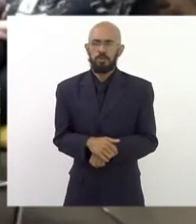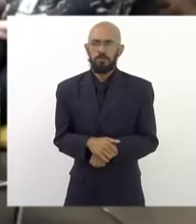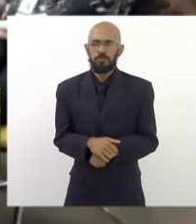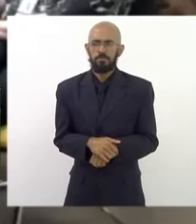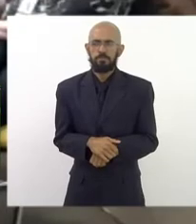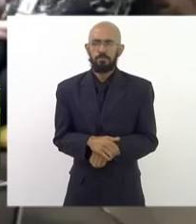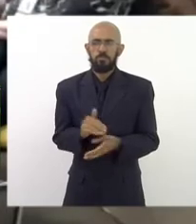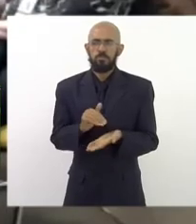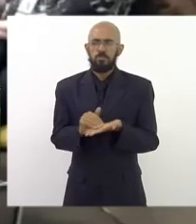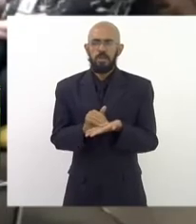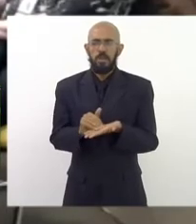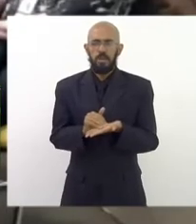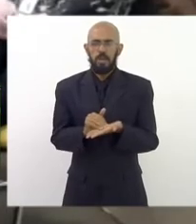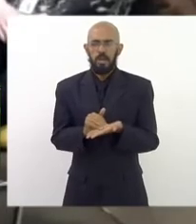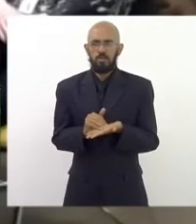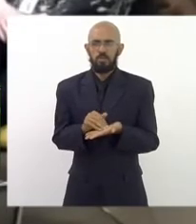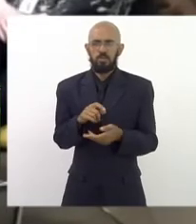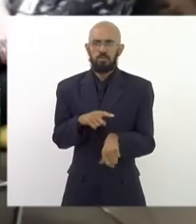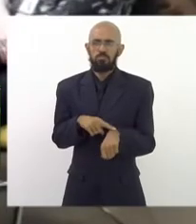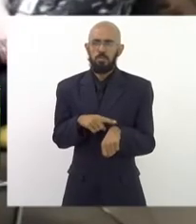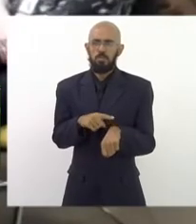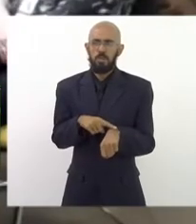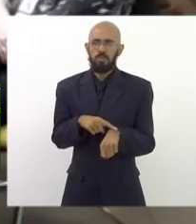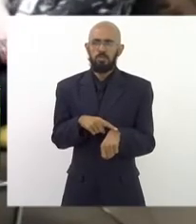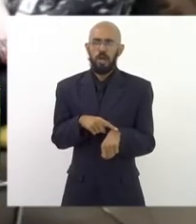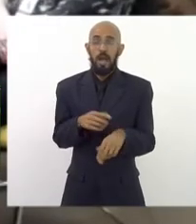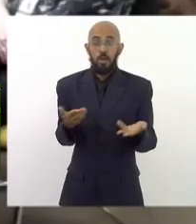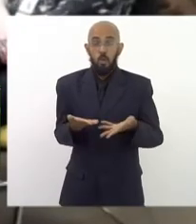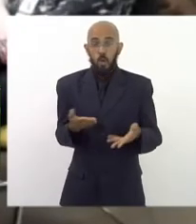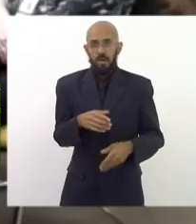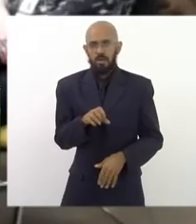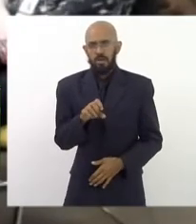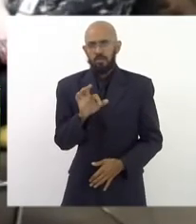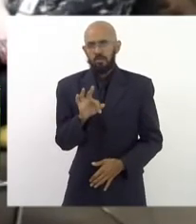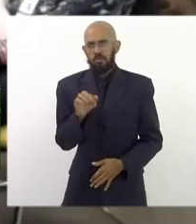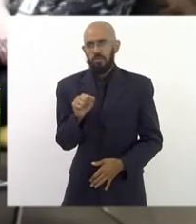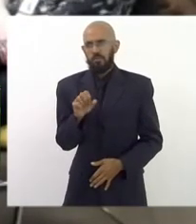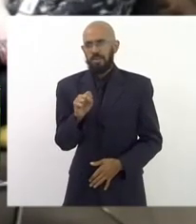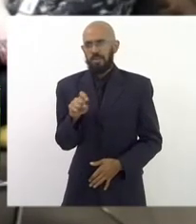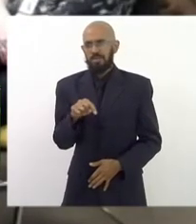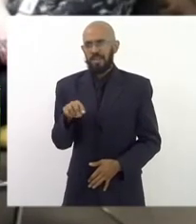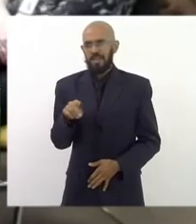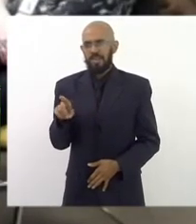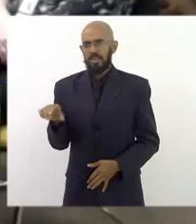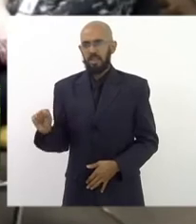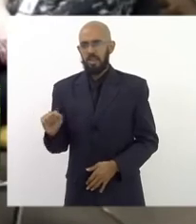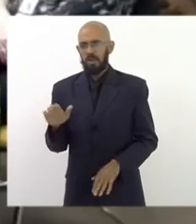como secretário nesse momento, né, de Fazenda, mas já